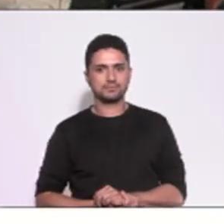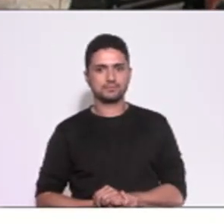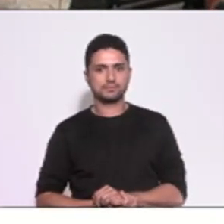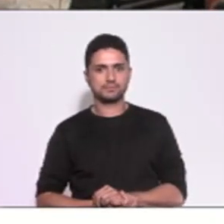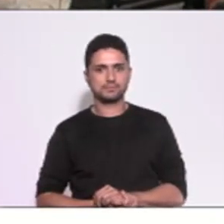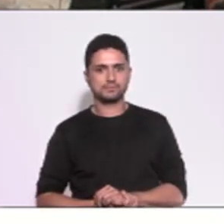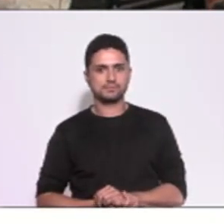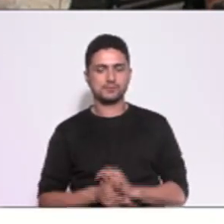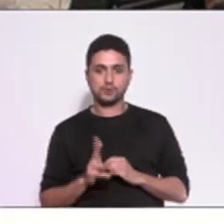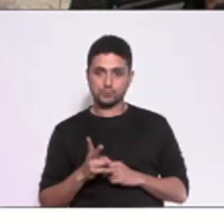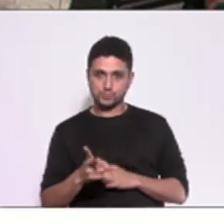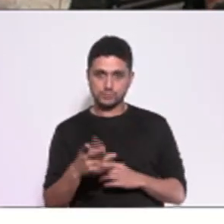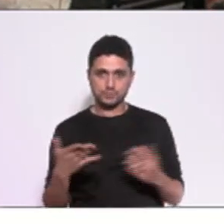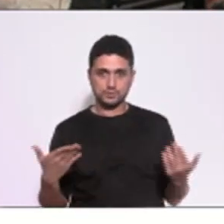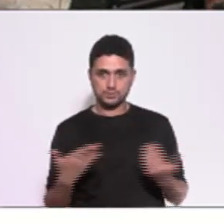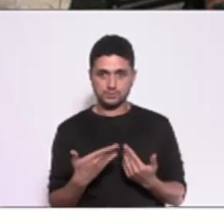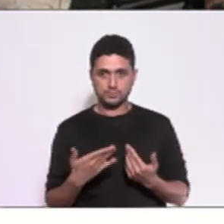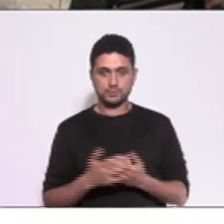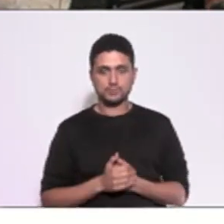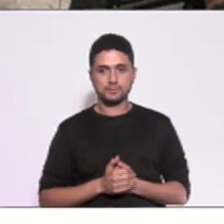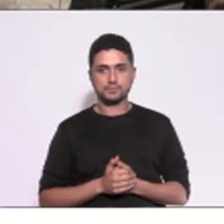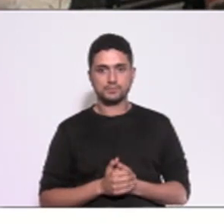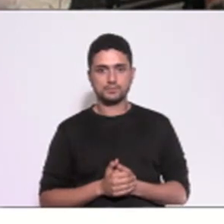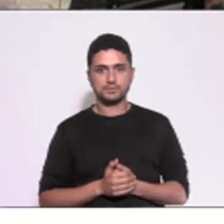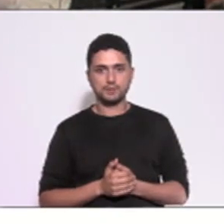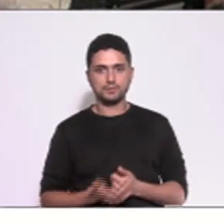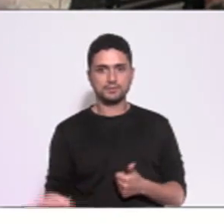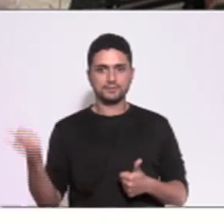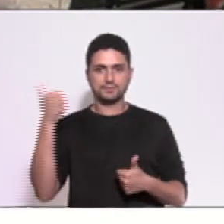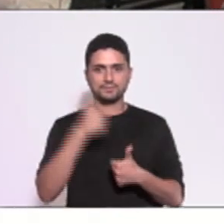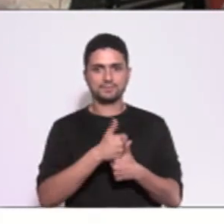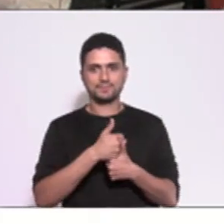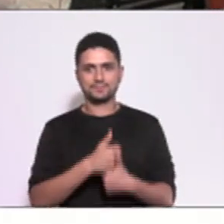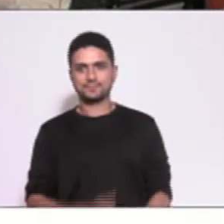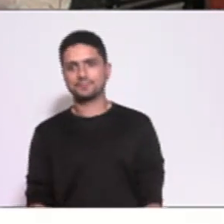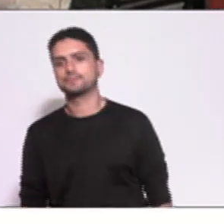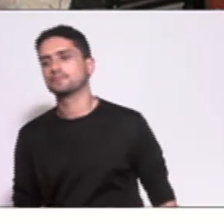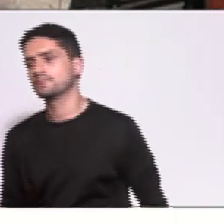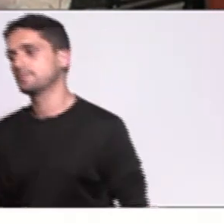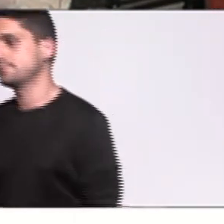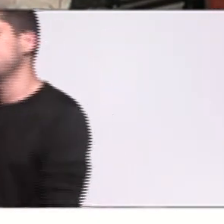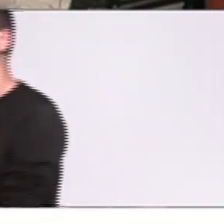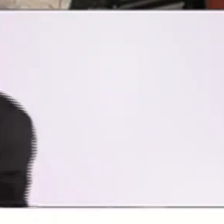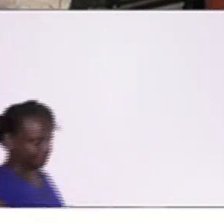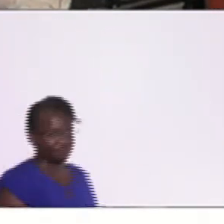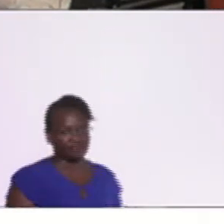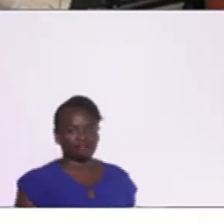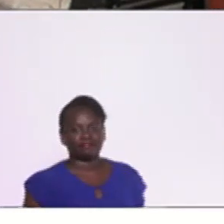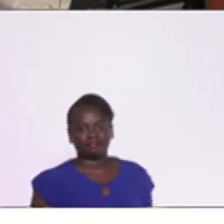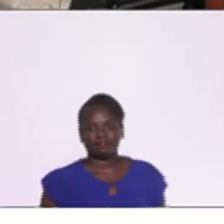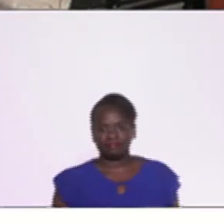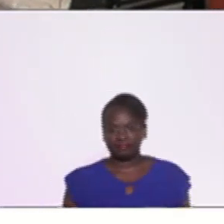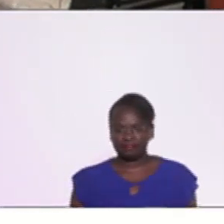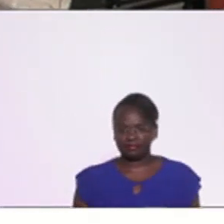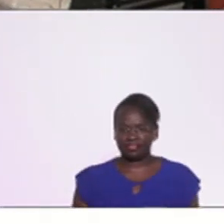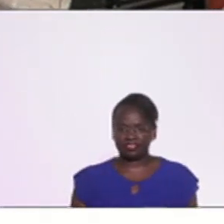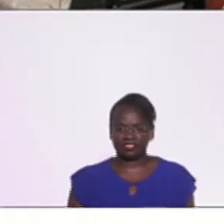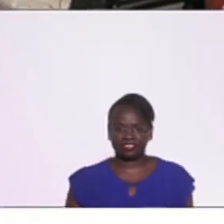Vamos continuar agora passando para o senhor Milton Naum, médico.